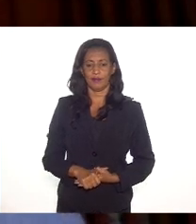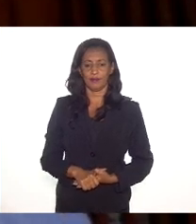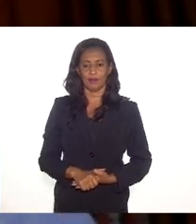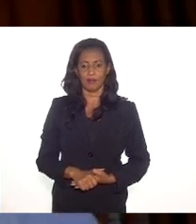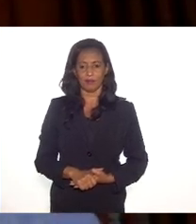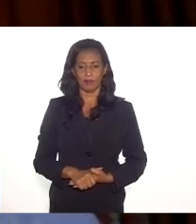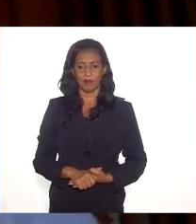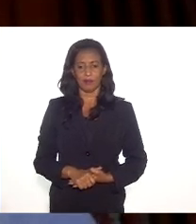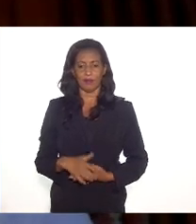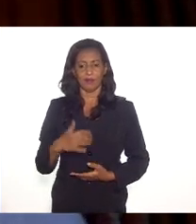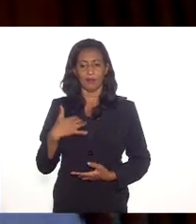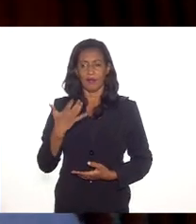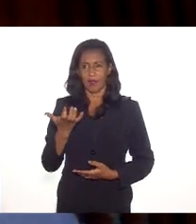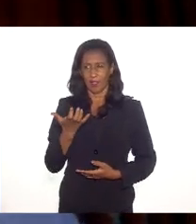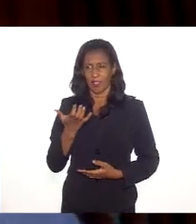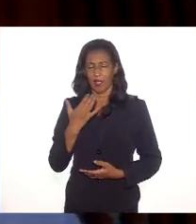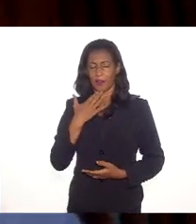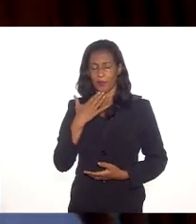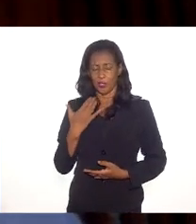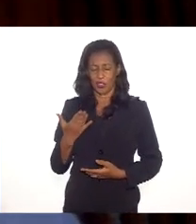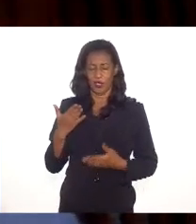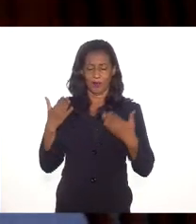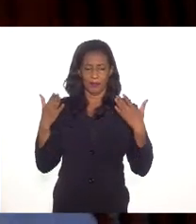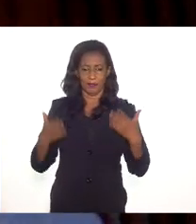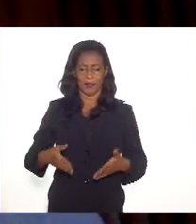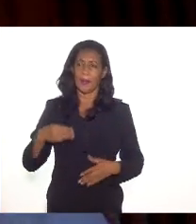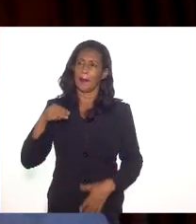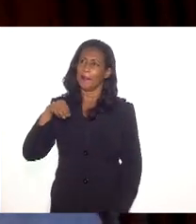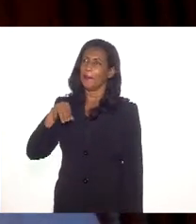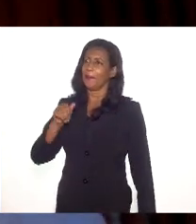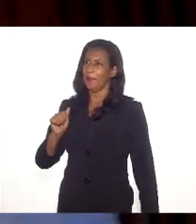Eu queria propor aqui, Mink,